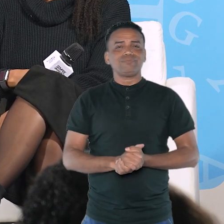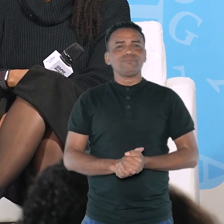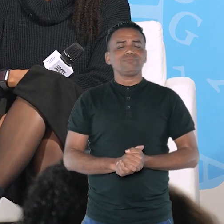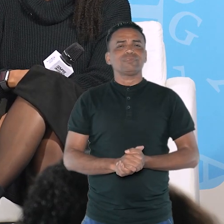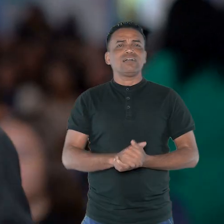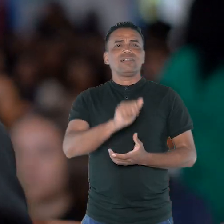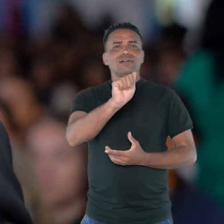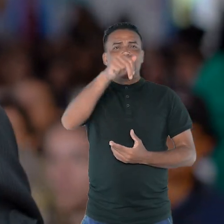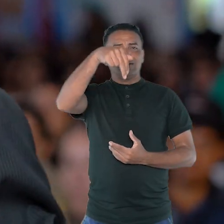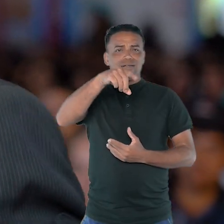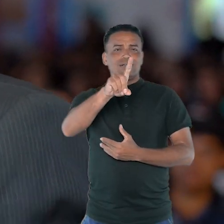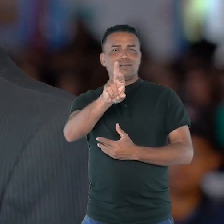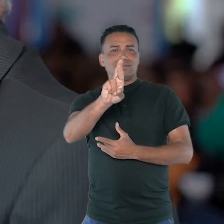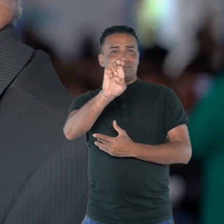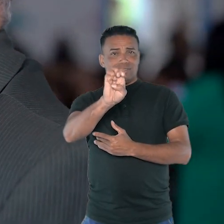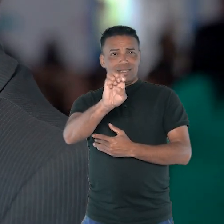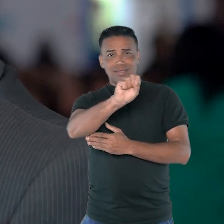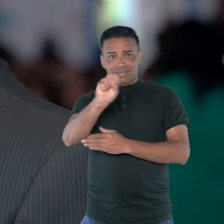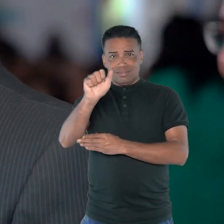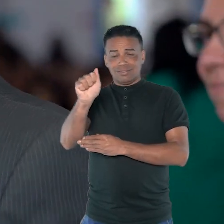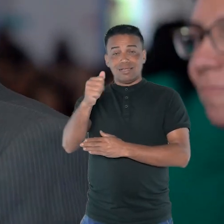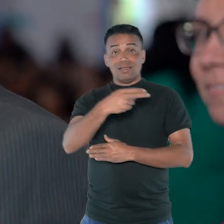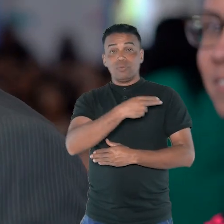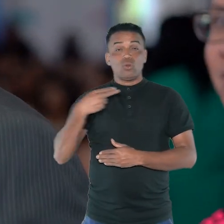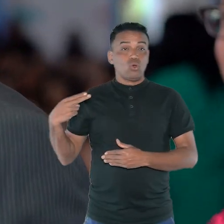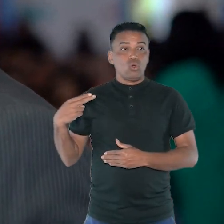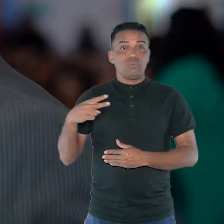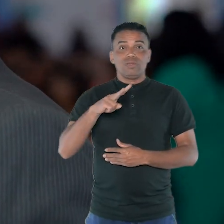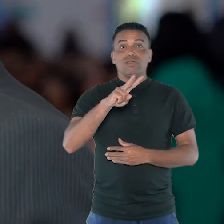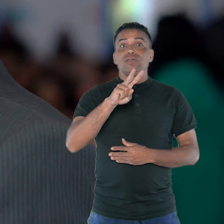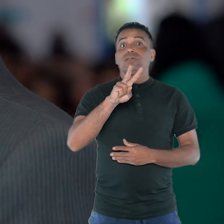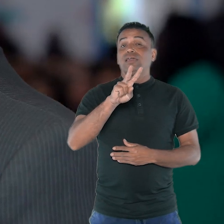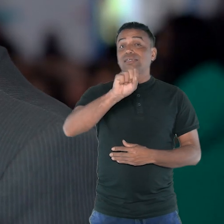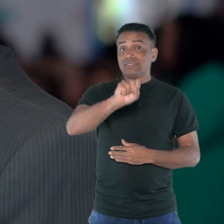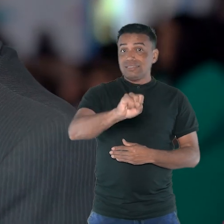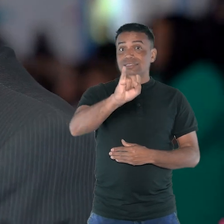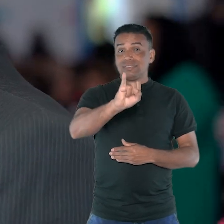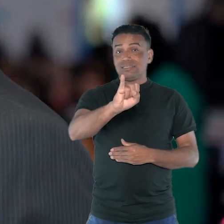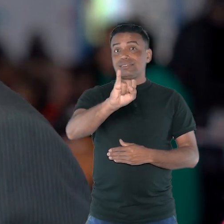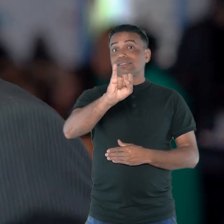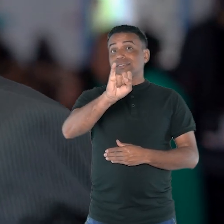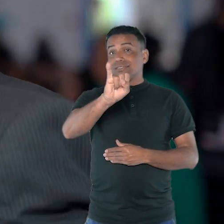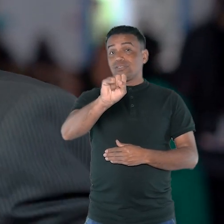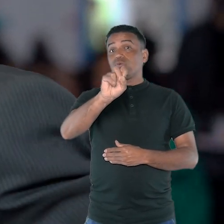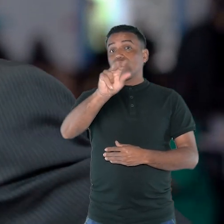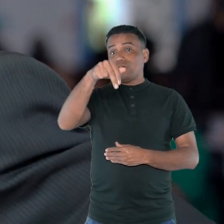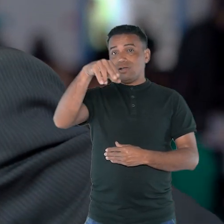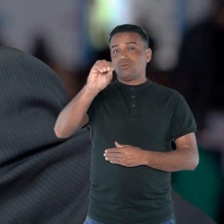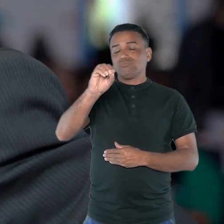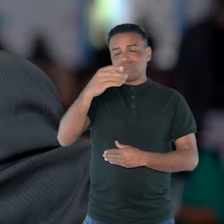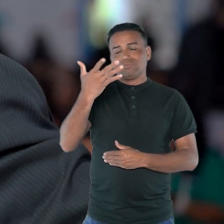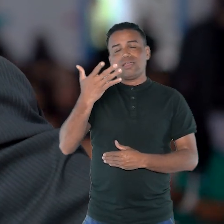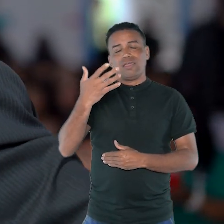Andressa, boa noite. Meu nome é Silvano Avelar, eu sou professor aposentado, lecionei literatura,